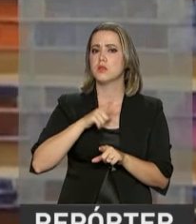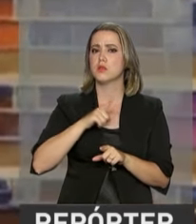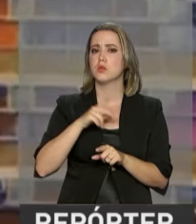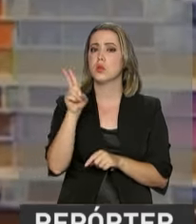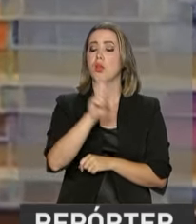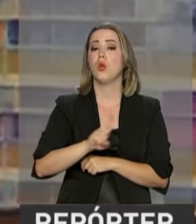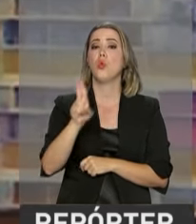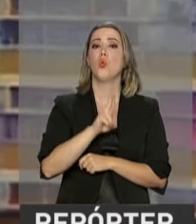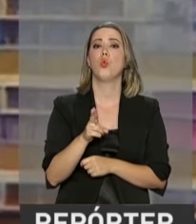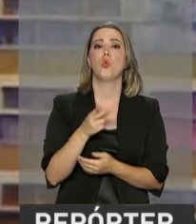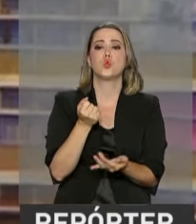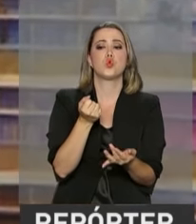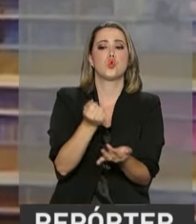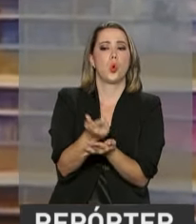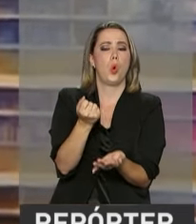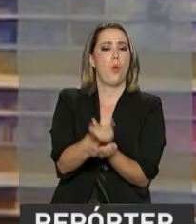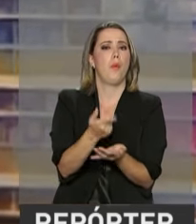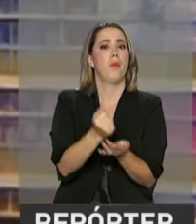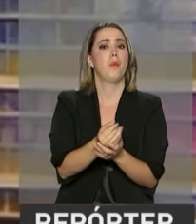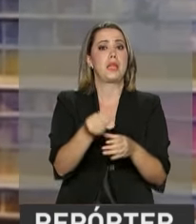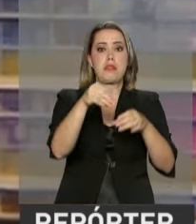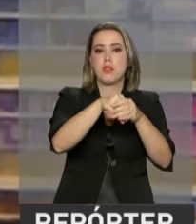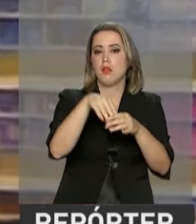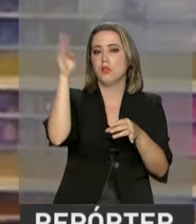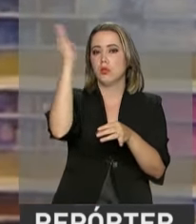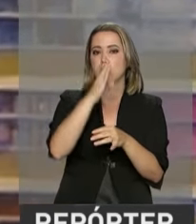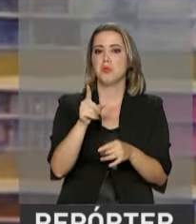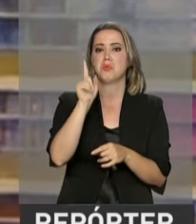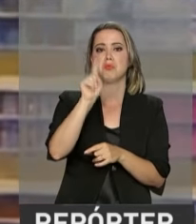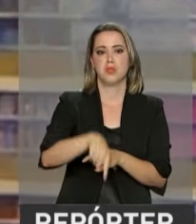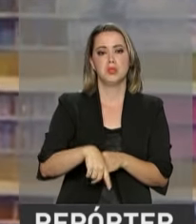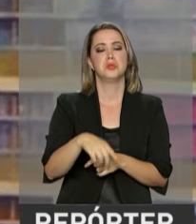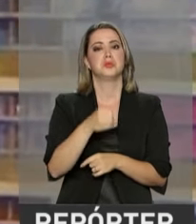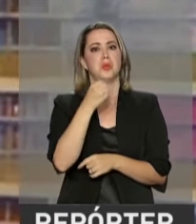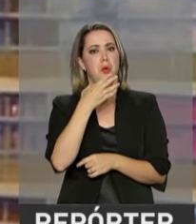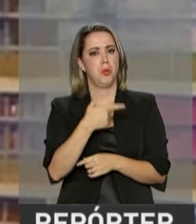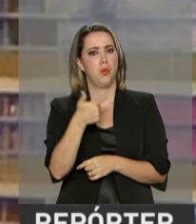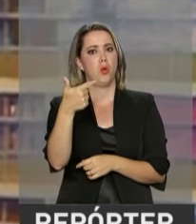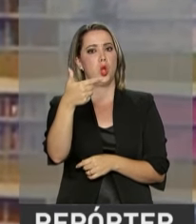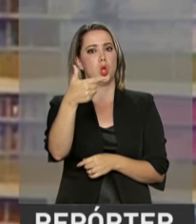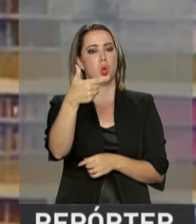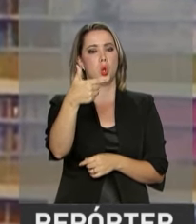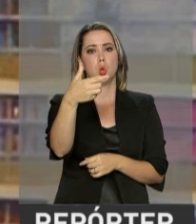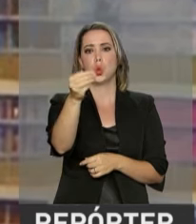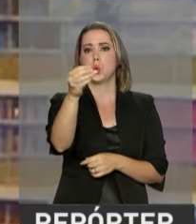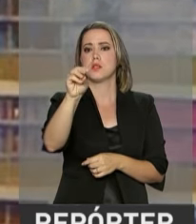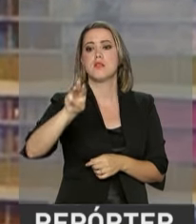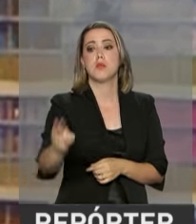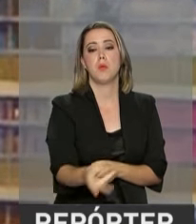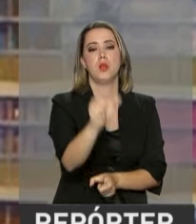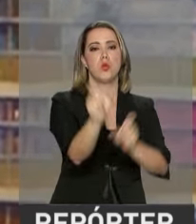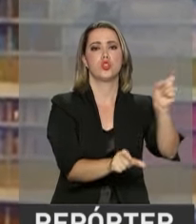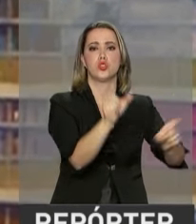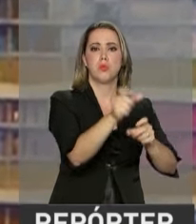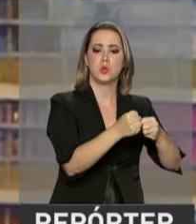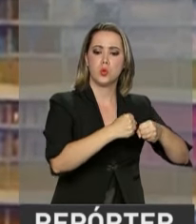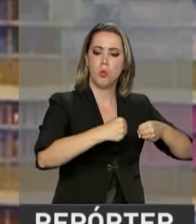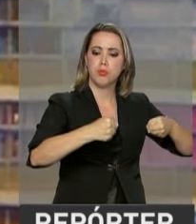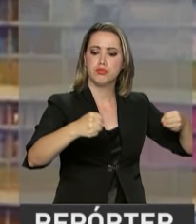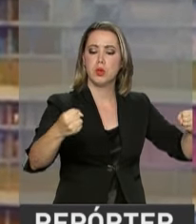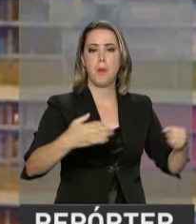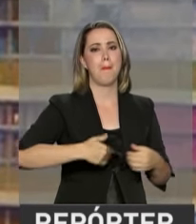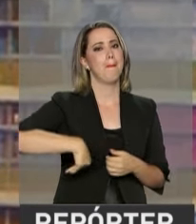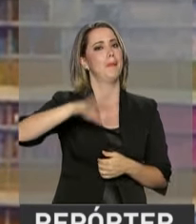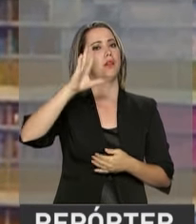interno mercado interno que é muito relevante dos santos milhões de pessoas em um mercado muito grande mas grande da américa